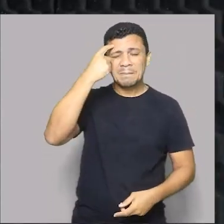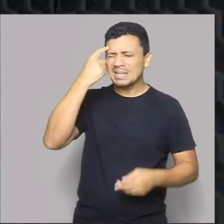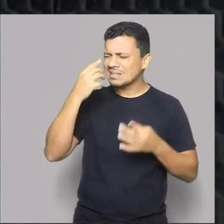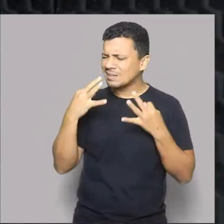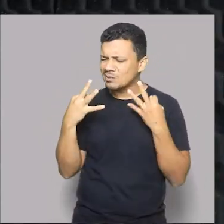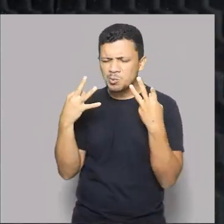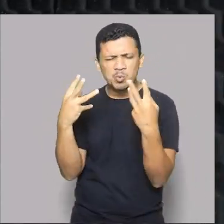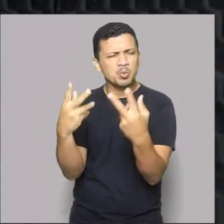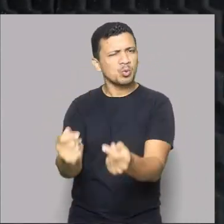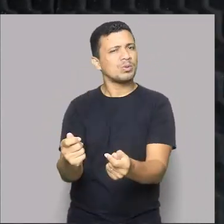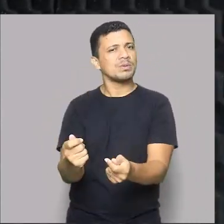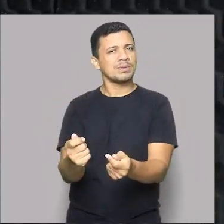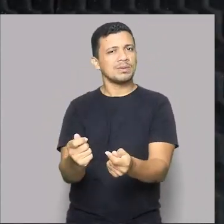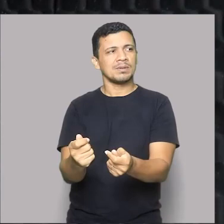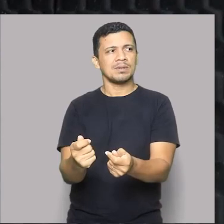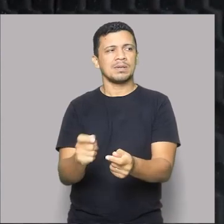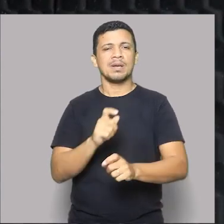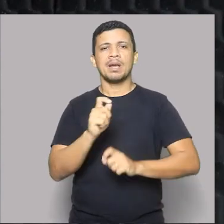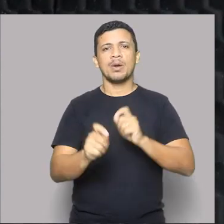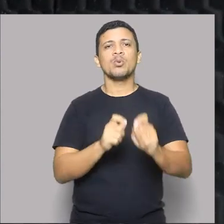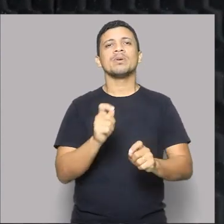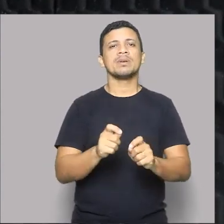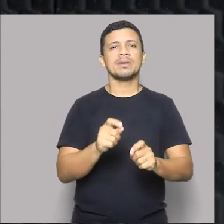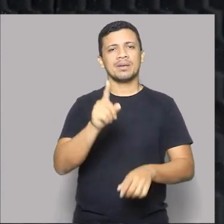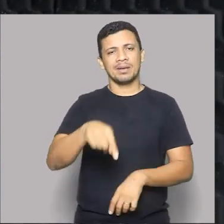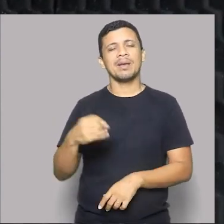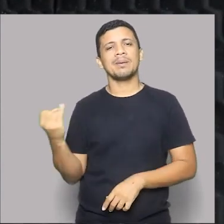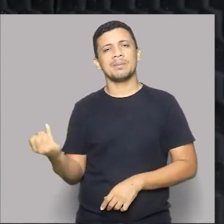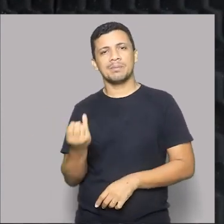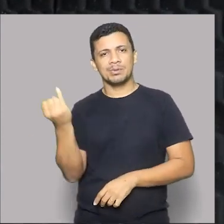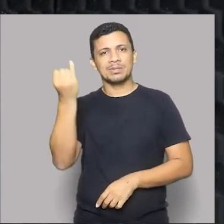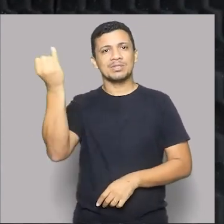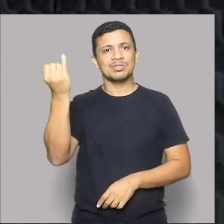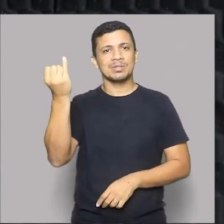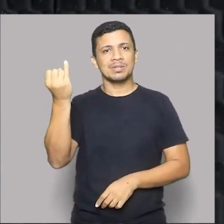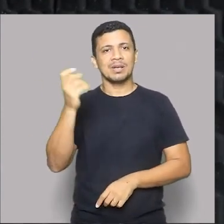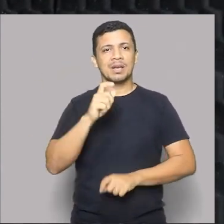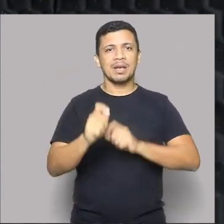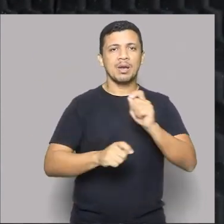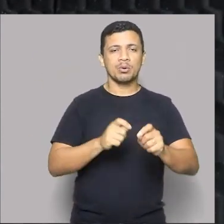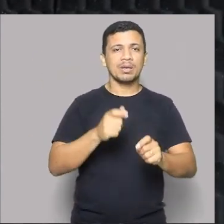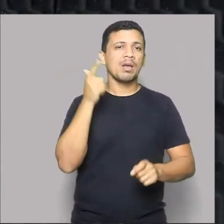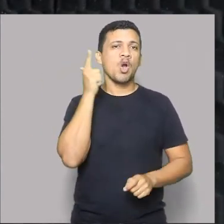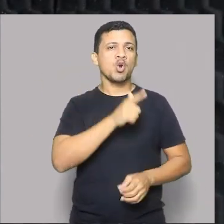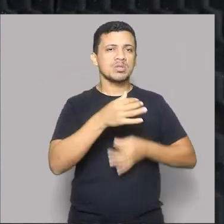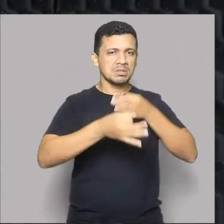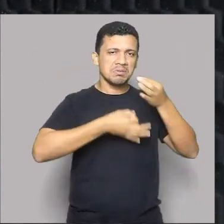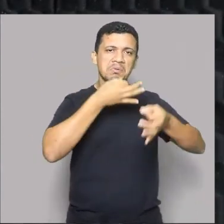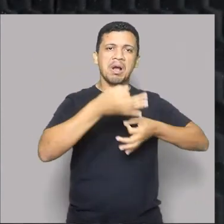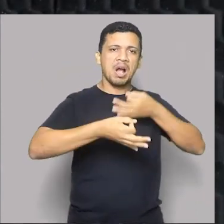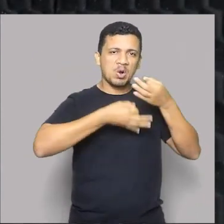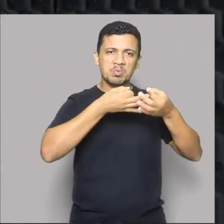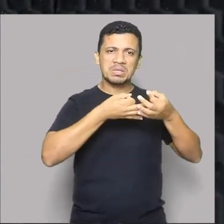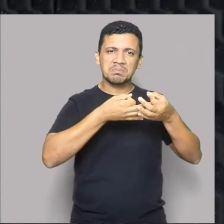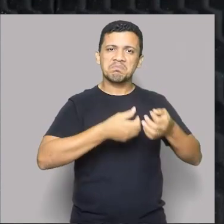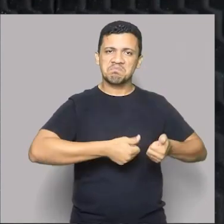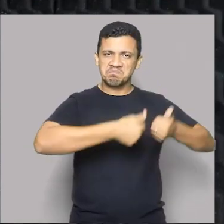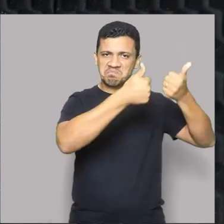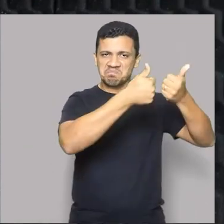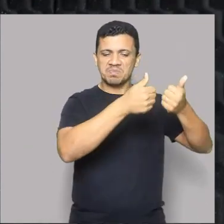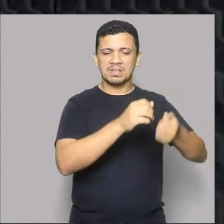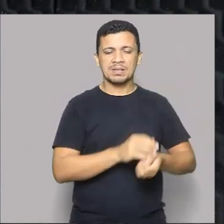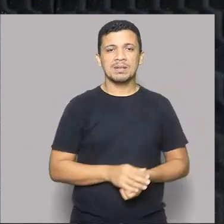no macro, isso vai ser extremamente importante para você levantar argumentos mais pontuais. Qual é a diferença,